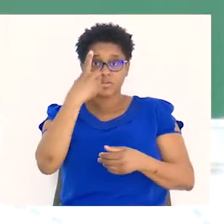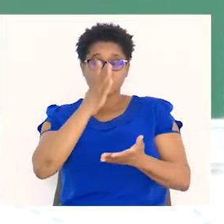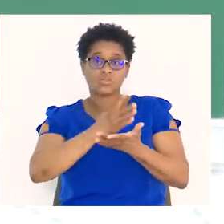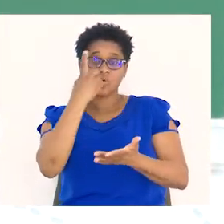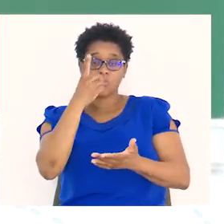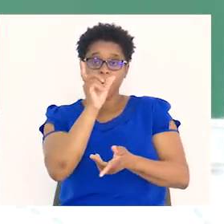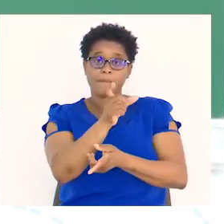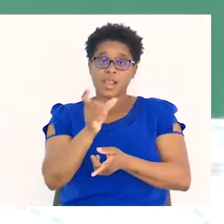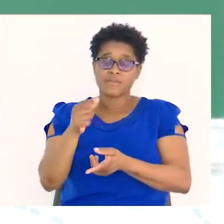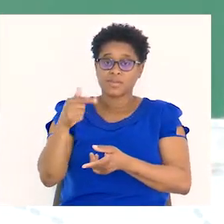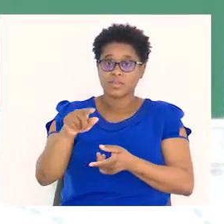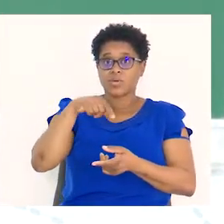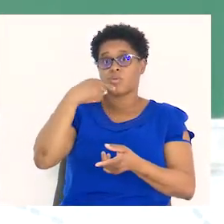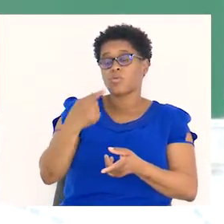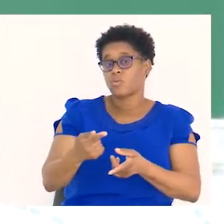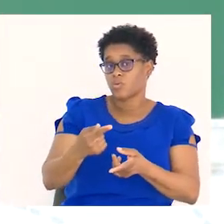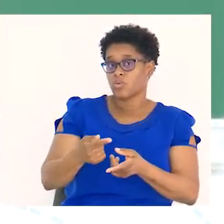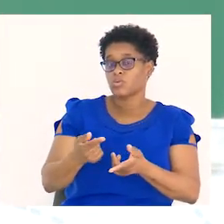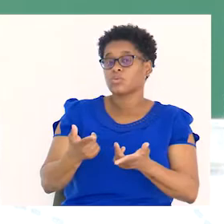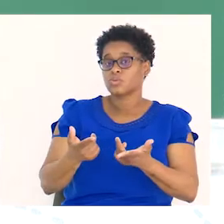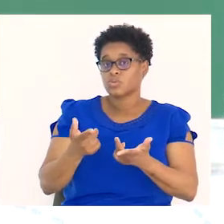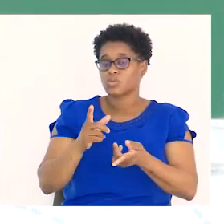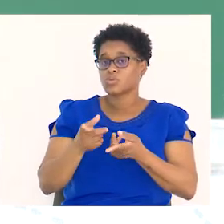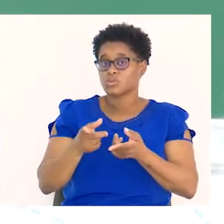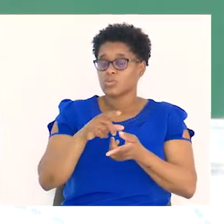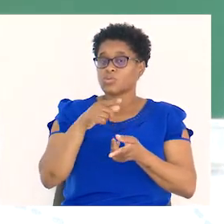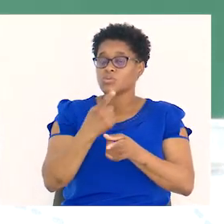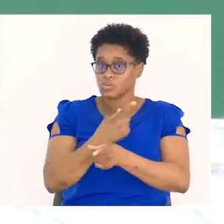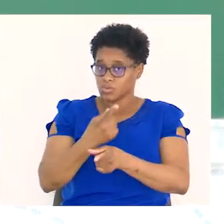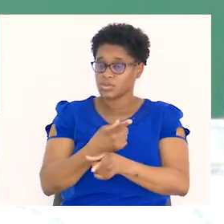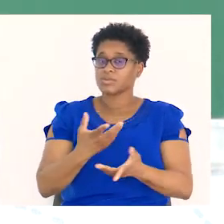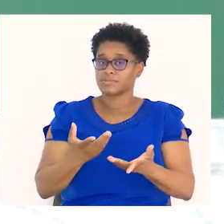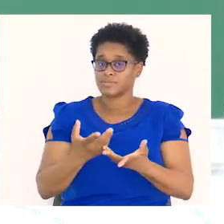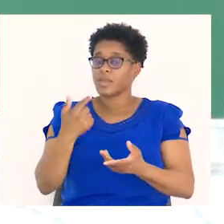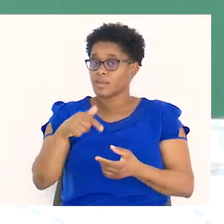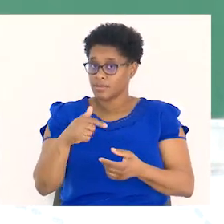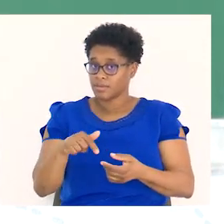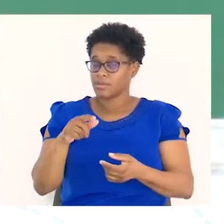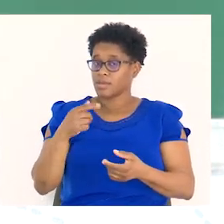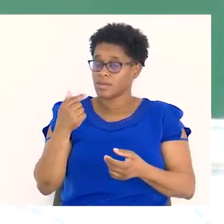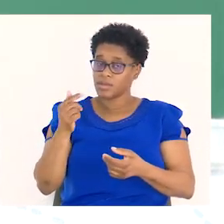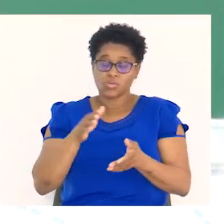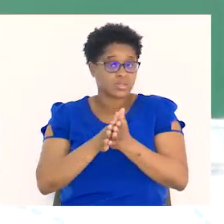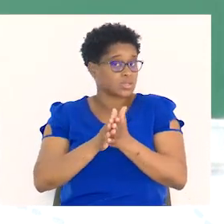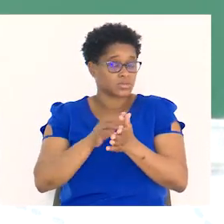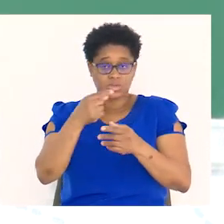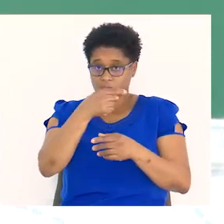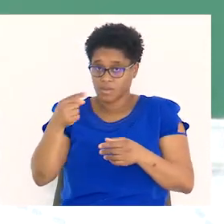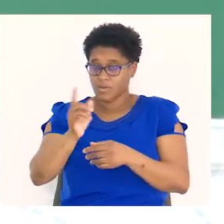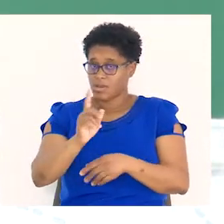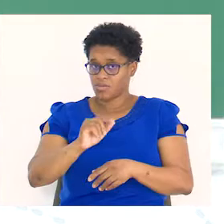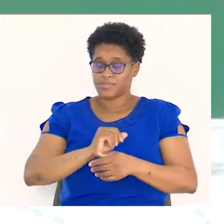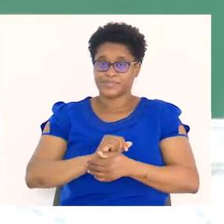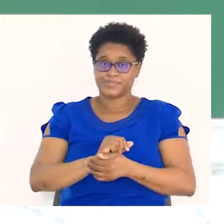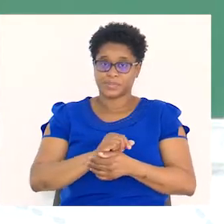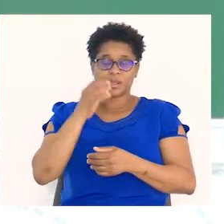ao juntar dá uma palavra que vai ter um outro sentido, um outro significado. E